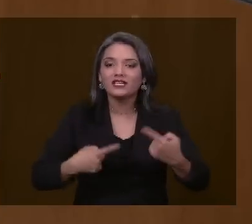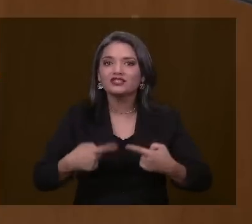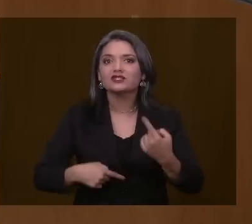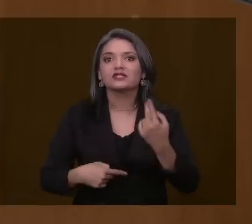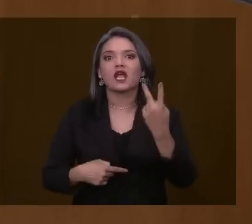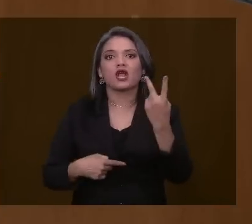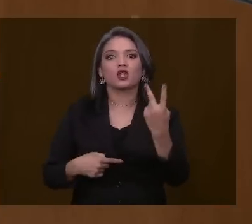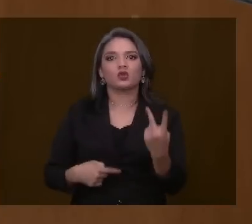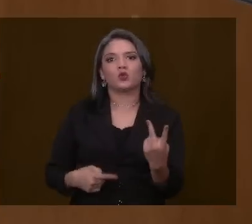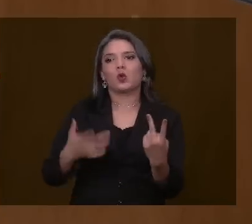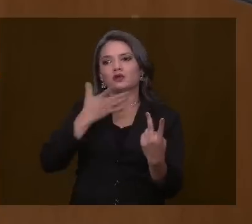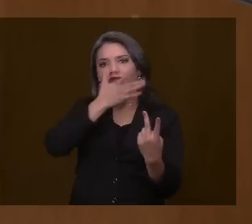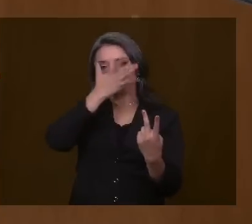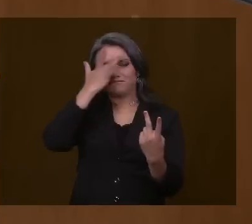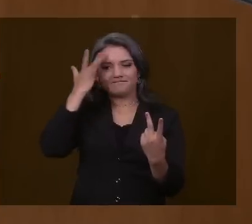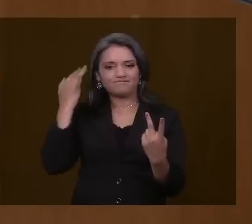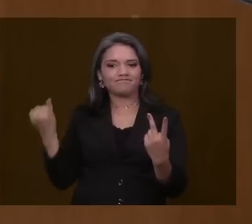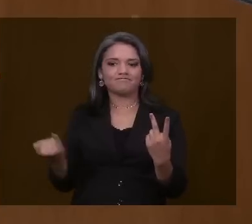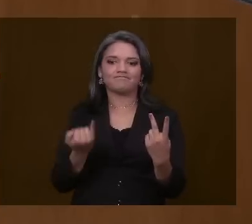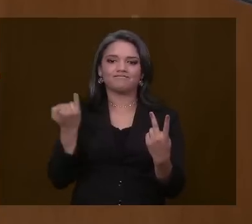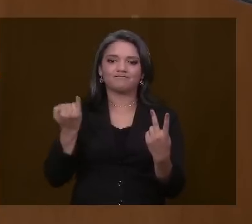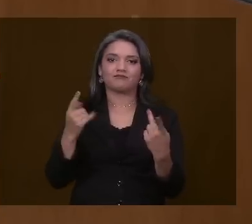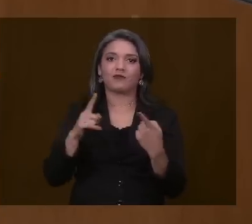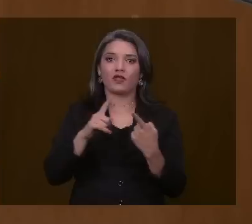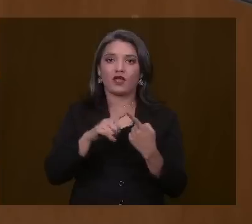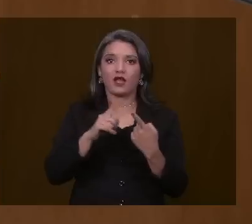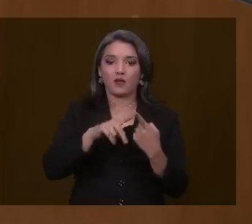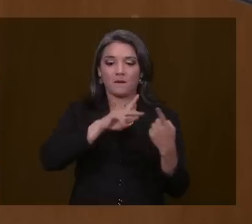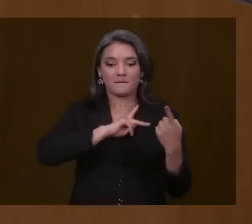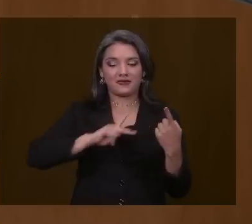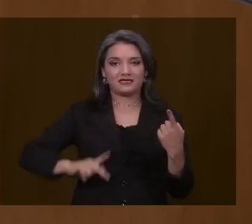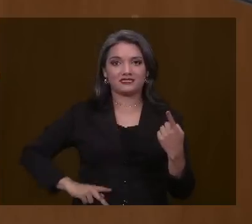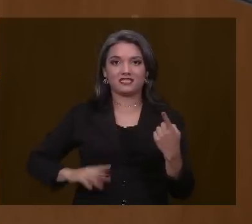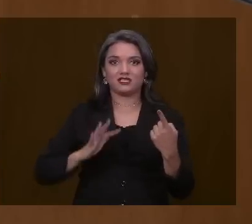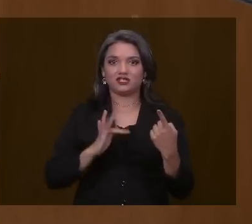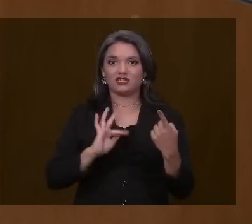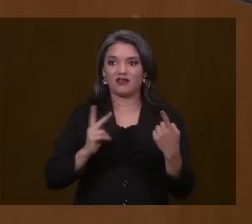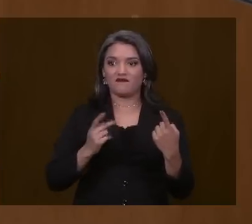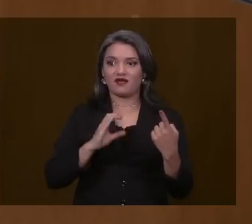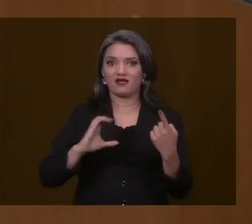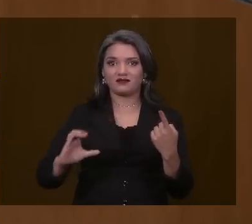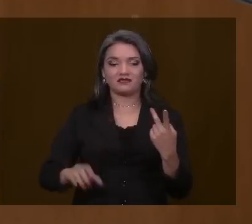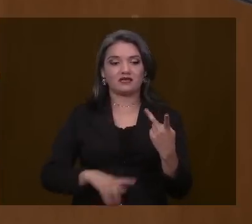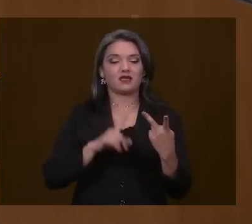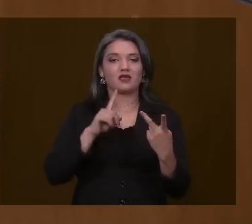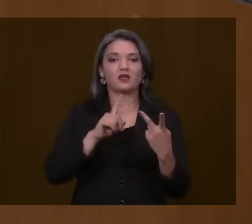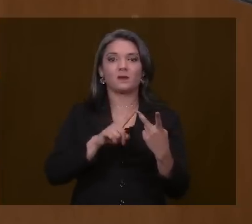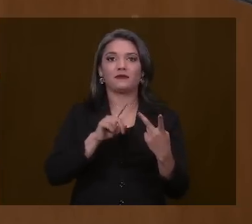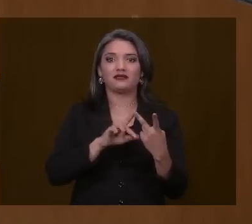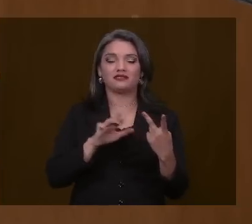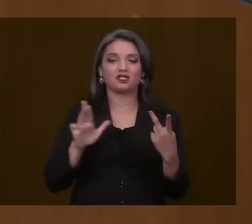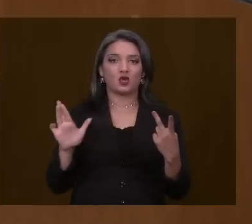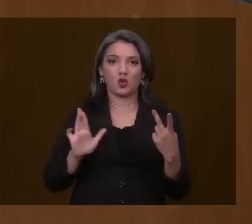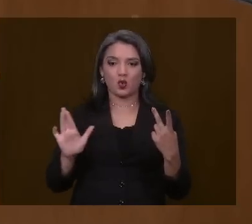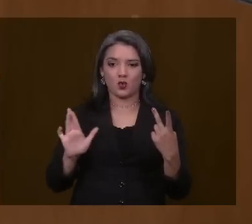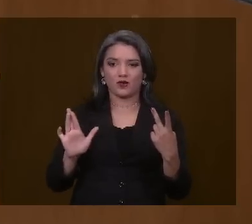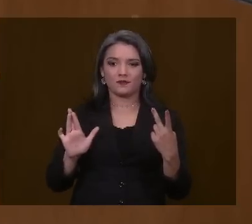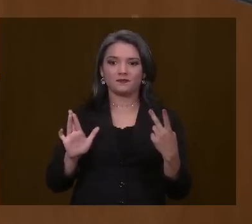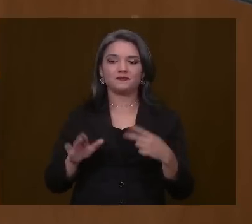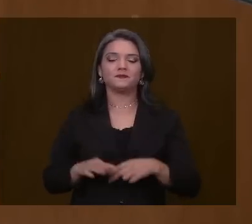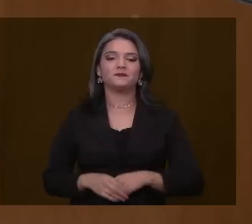grandes estadistas, o presidente Fernando Henrique Cardoso e o presidente Luiz Inácio Lula da